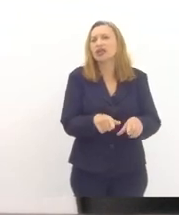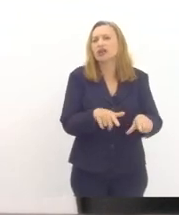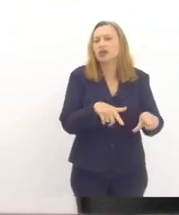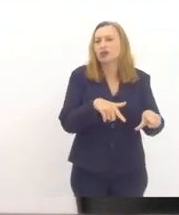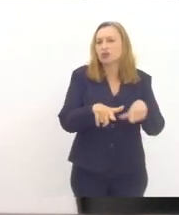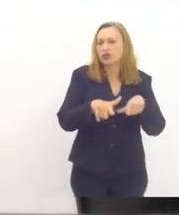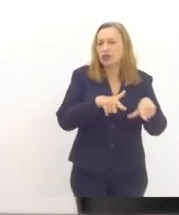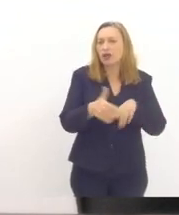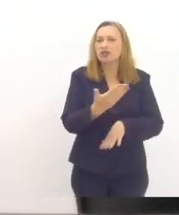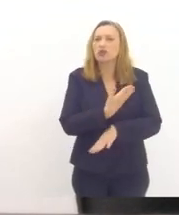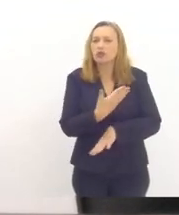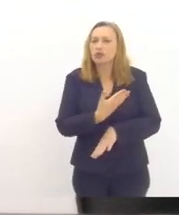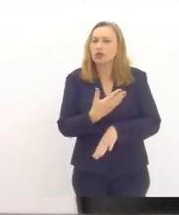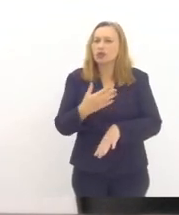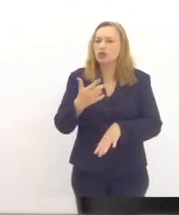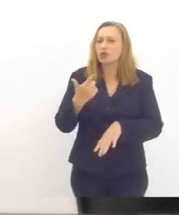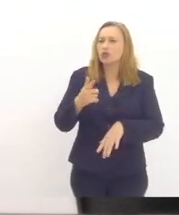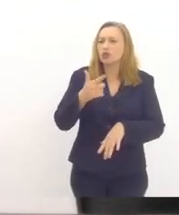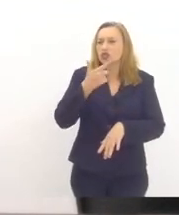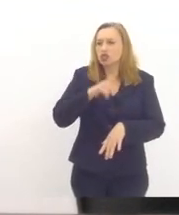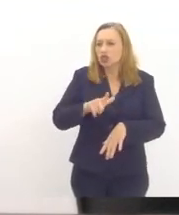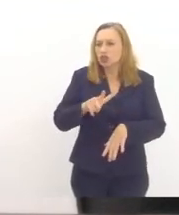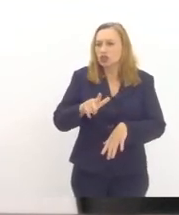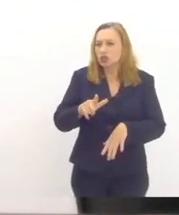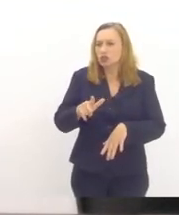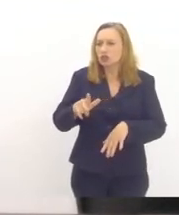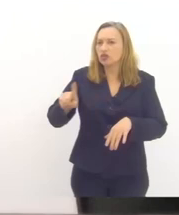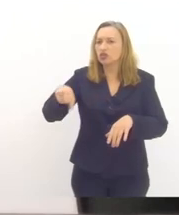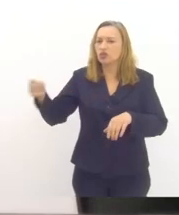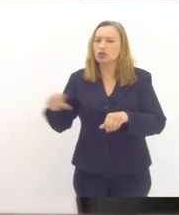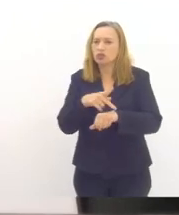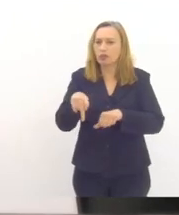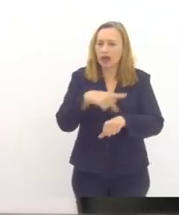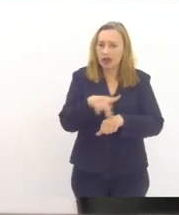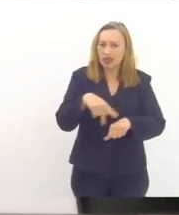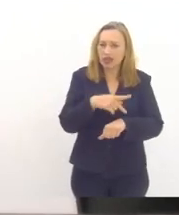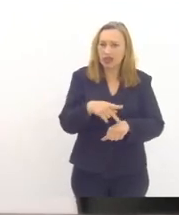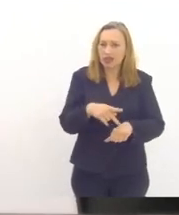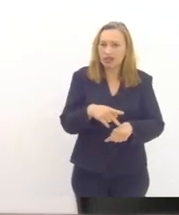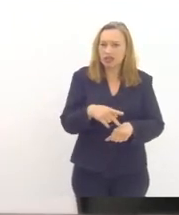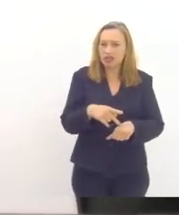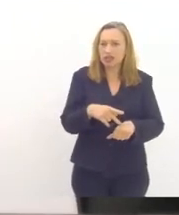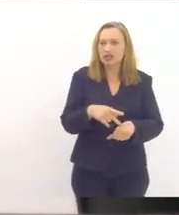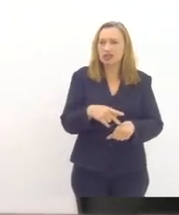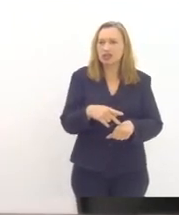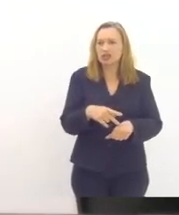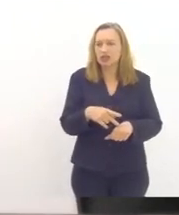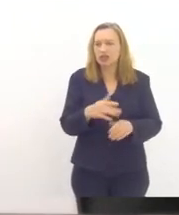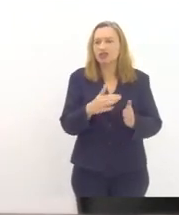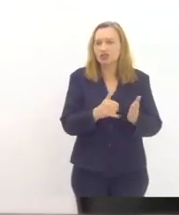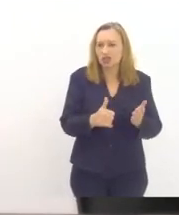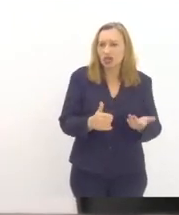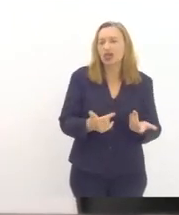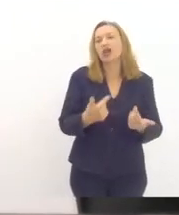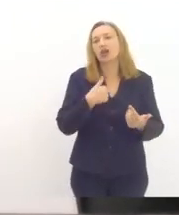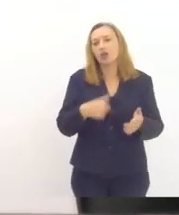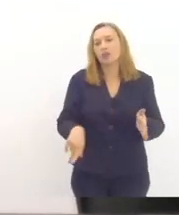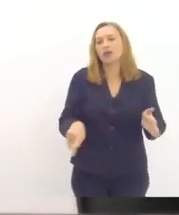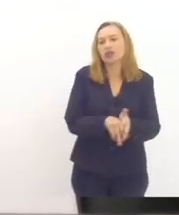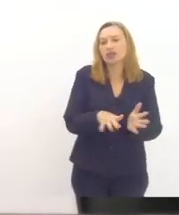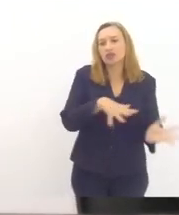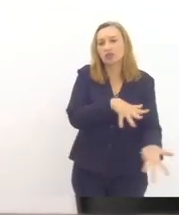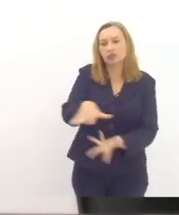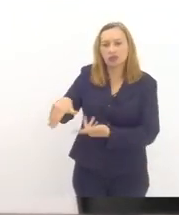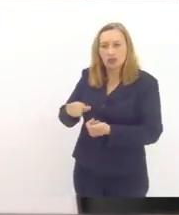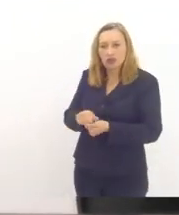estrangeira, eu faço parte de um universo que eu considero bastante peculiar e sinto-me assim, muito honrada